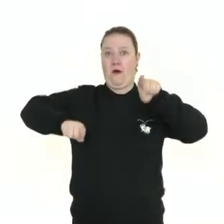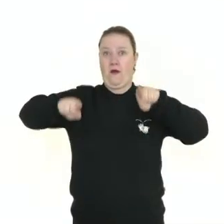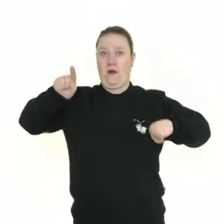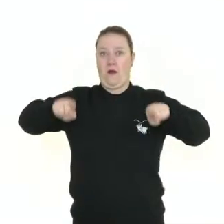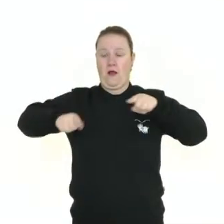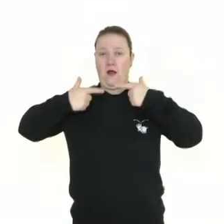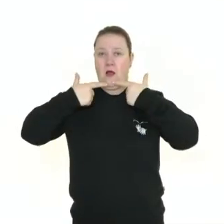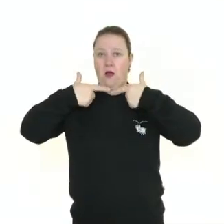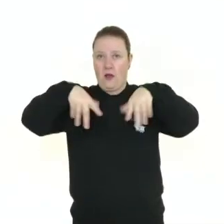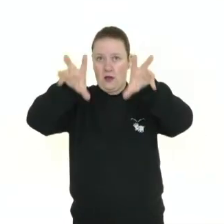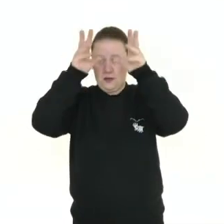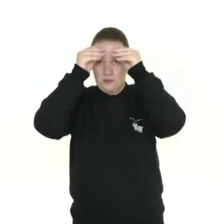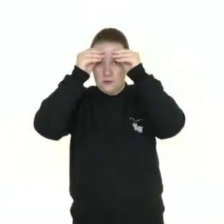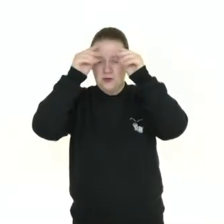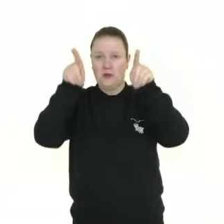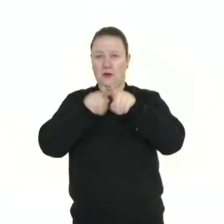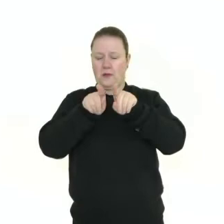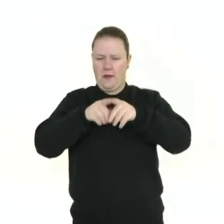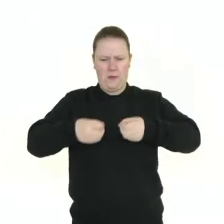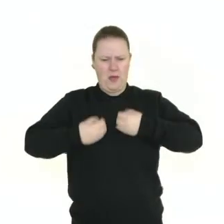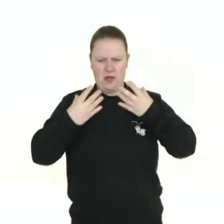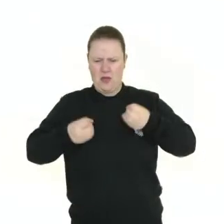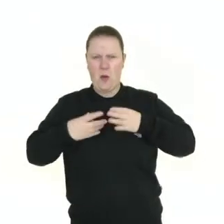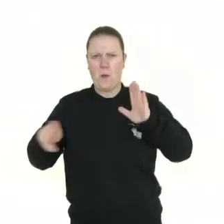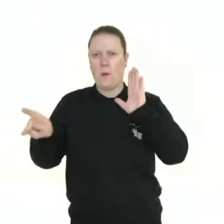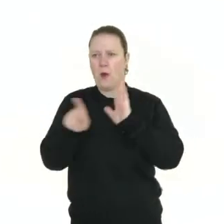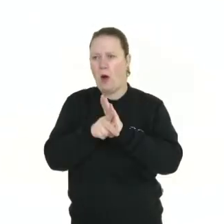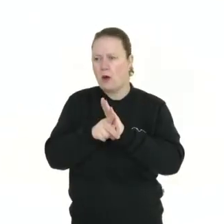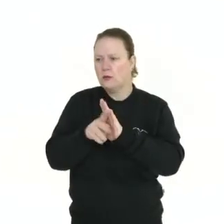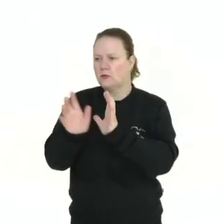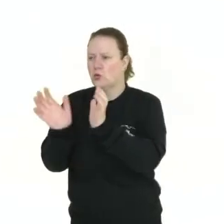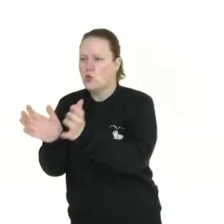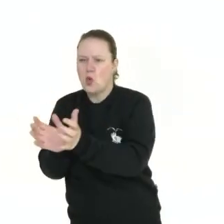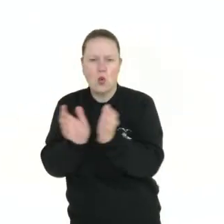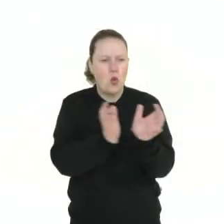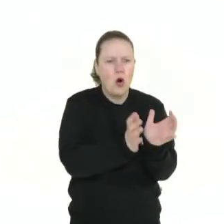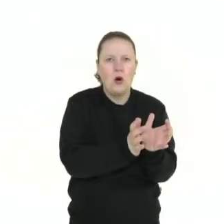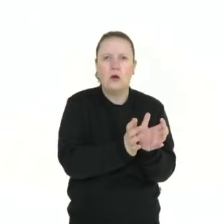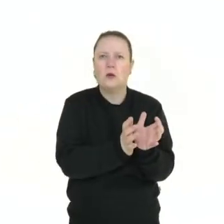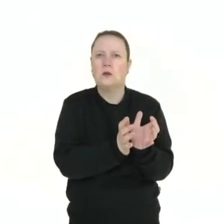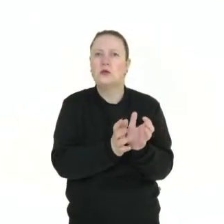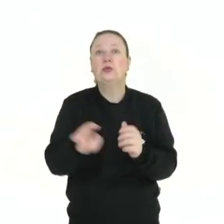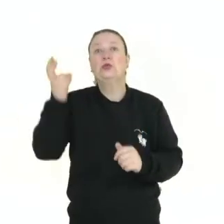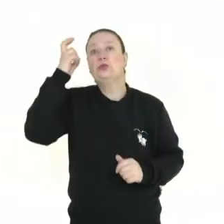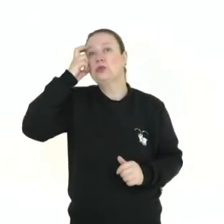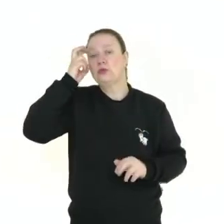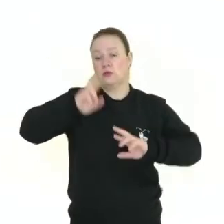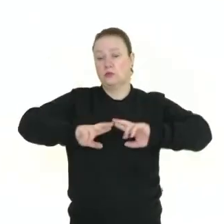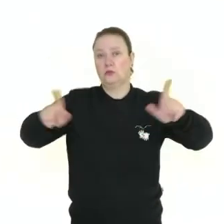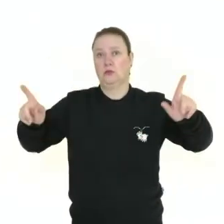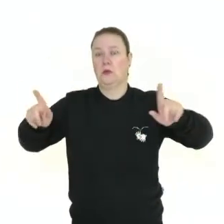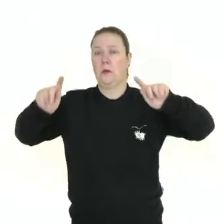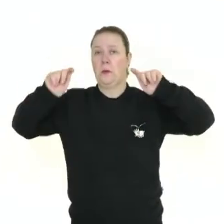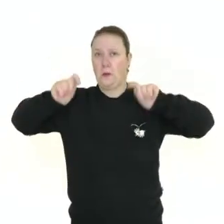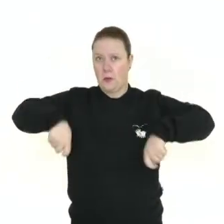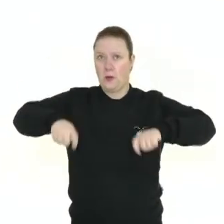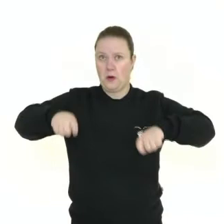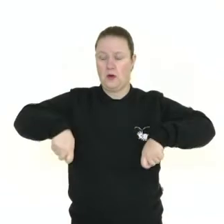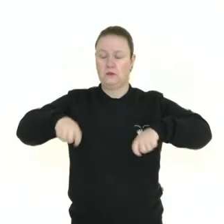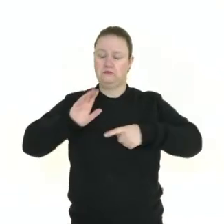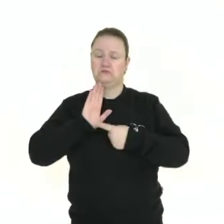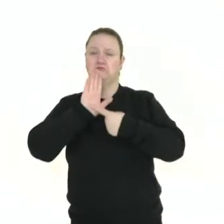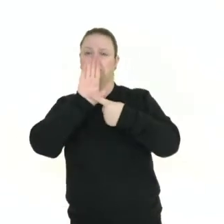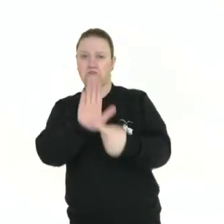e o uso de expressões regionais, observamos que há palavras que não seguem a norma padrão. Portanto, fica clara a presença tanto